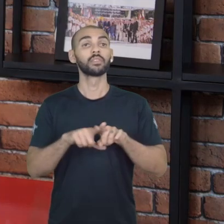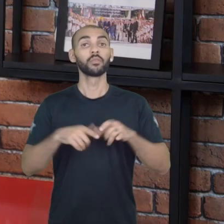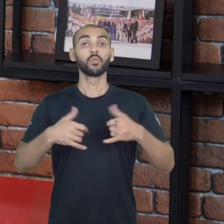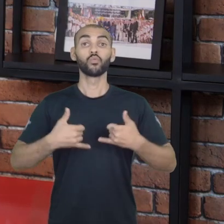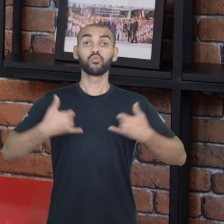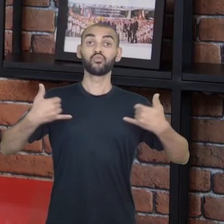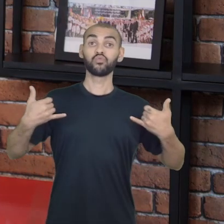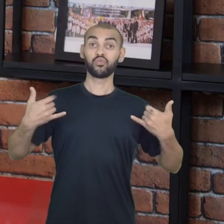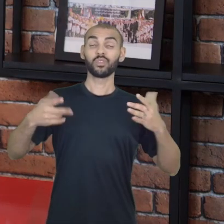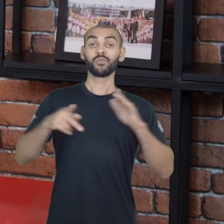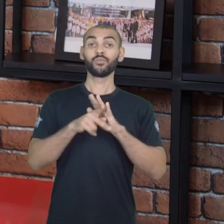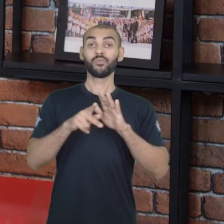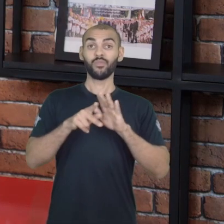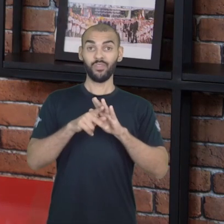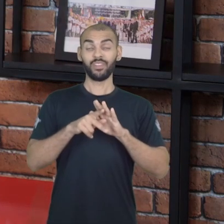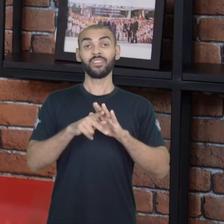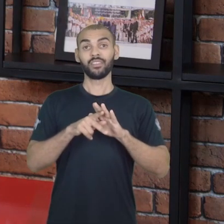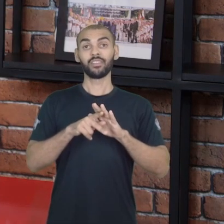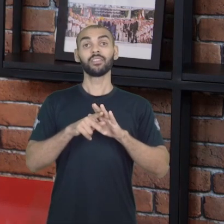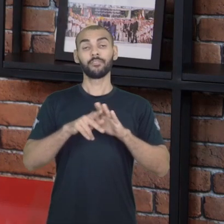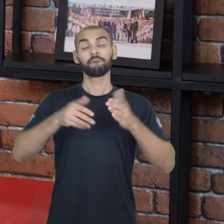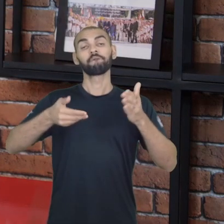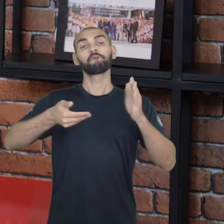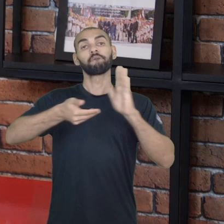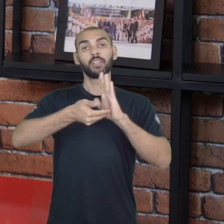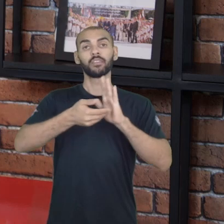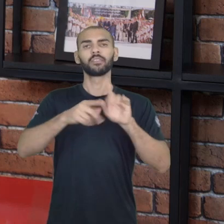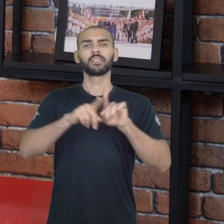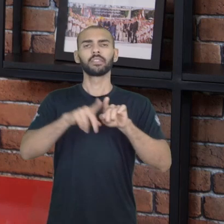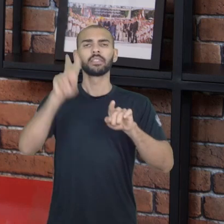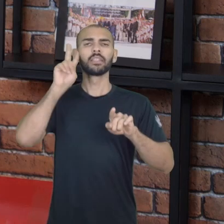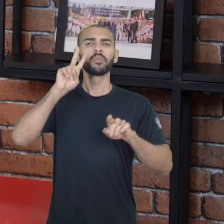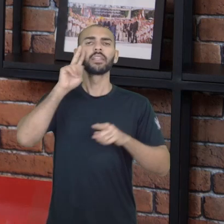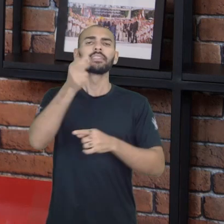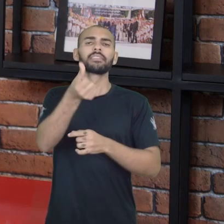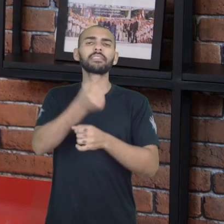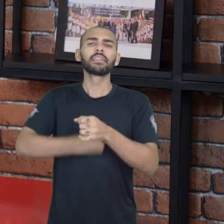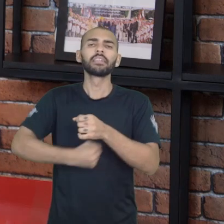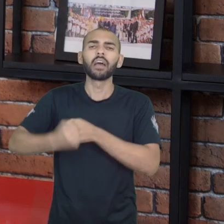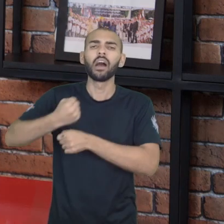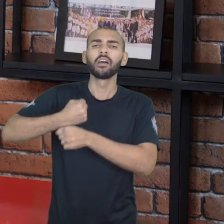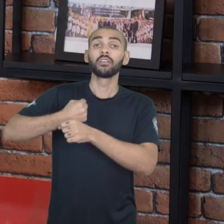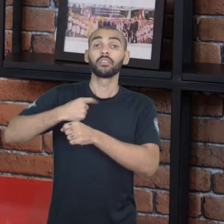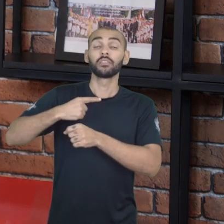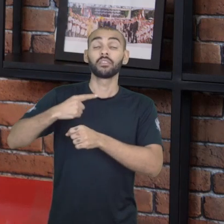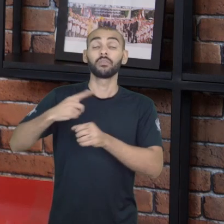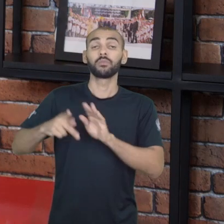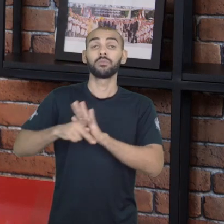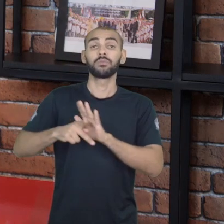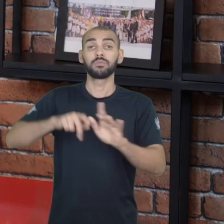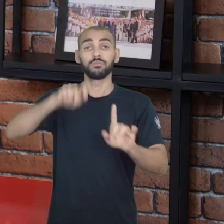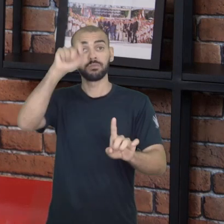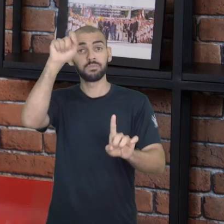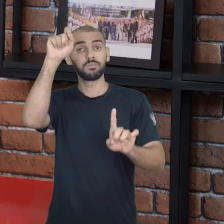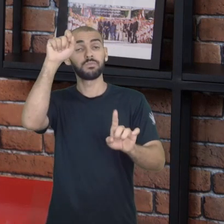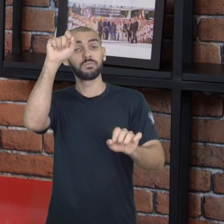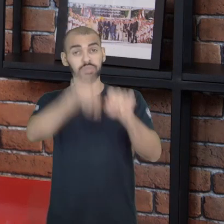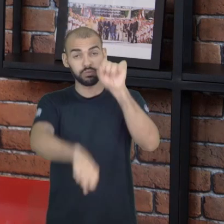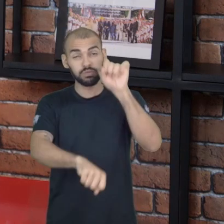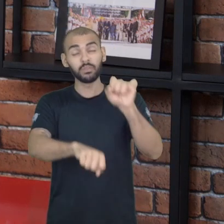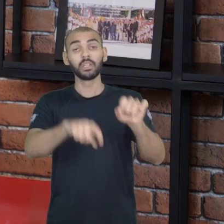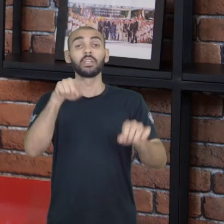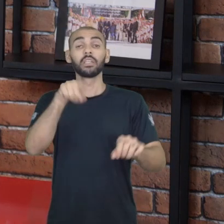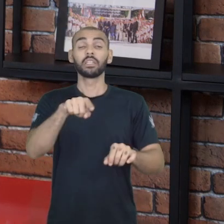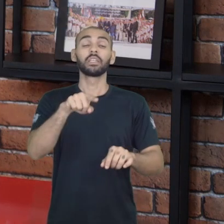Uma sessão solene foi realizada na Câmara dos Deputados na última terça-feira, lembrando 6 anos do assassinato brutal da vereadora